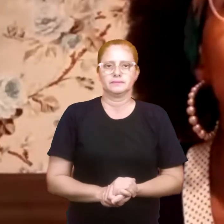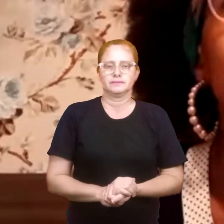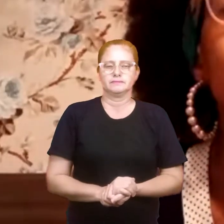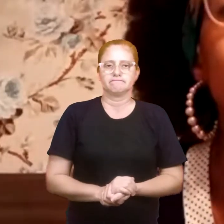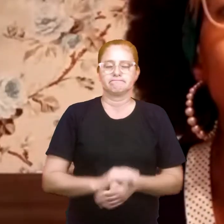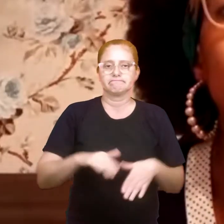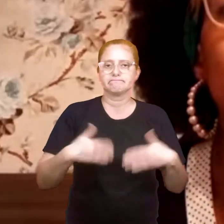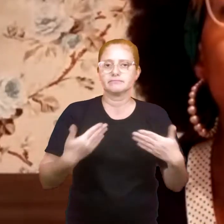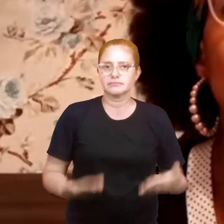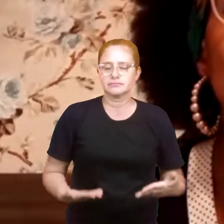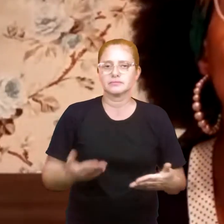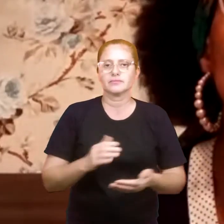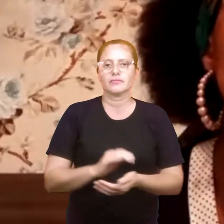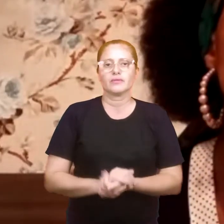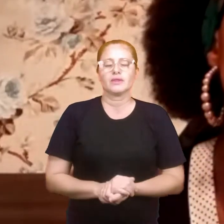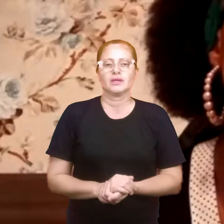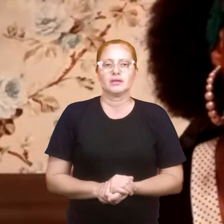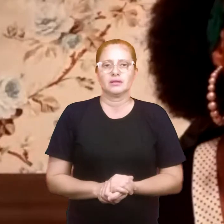Então, né?